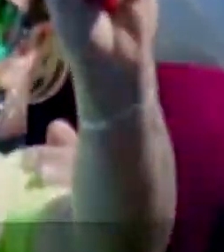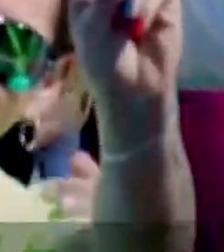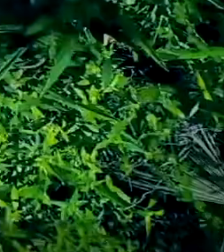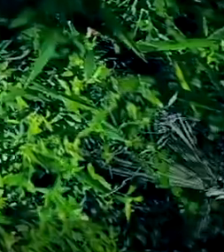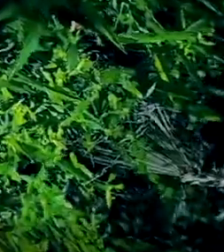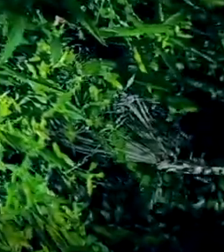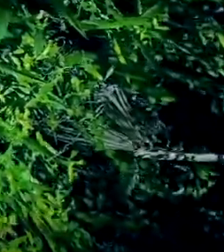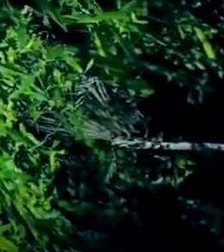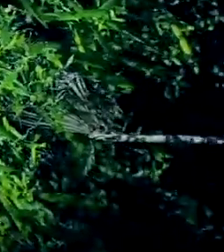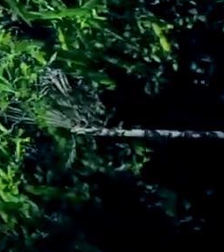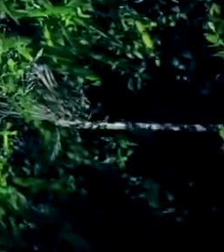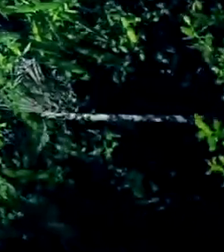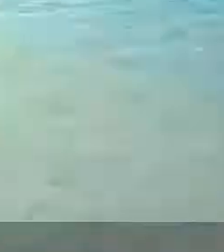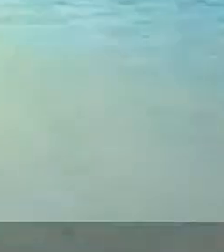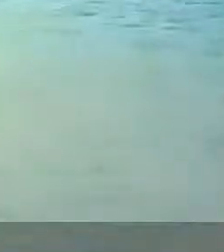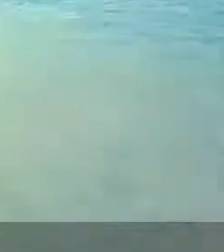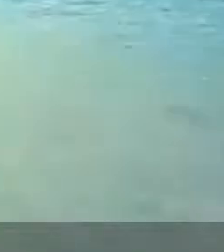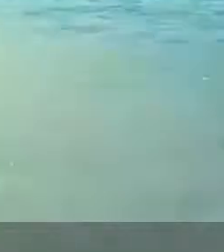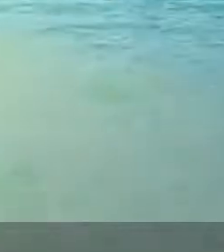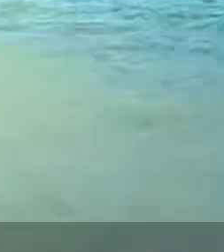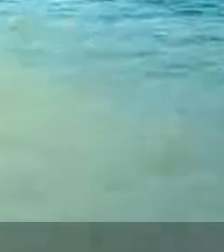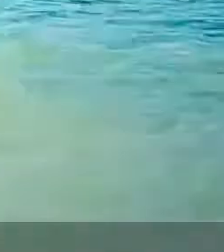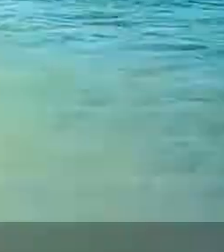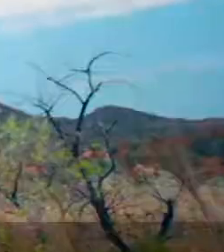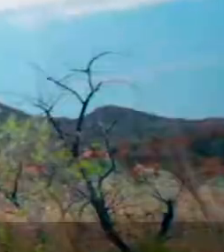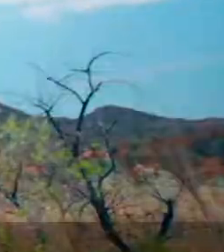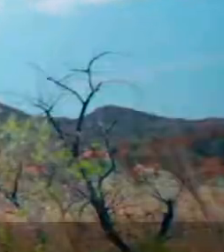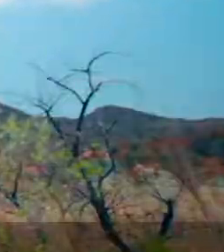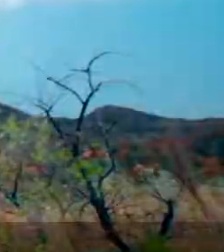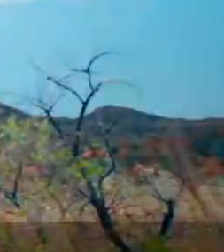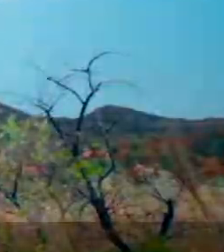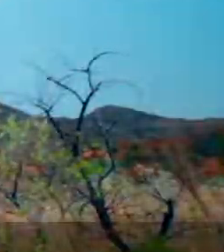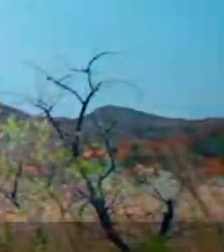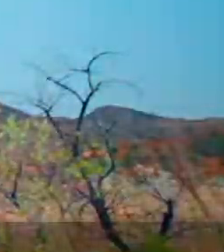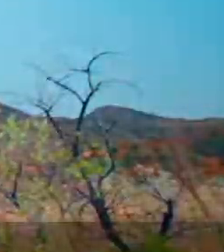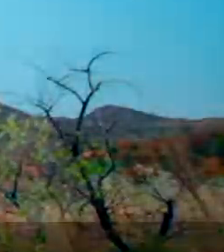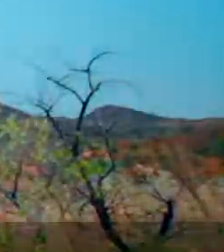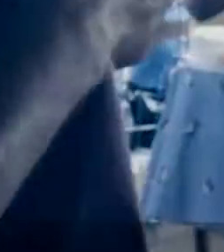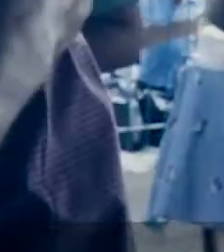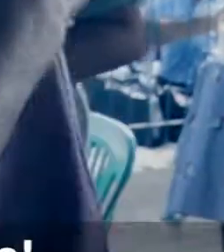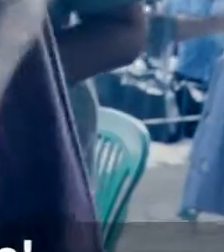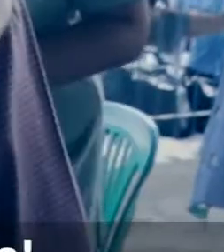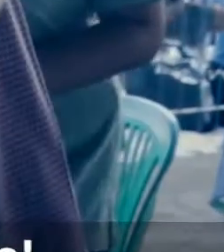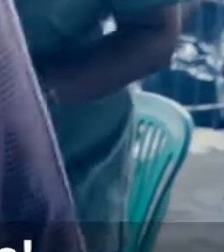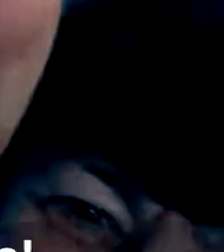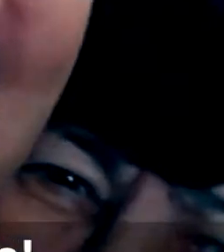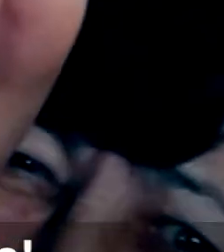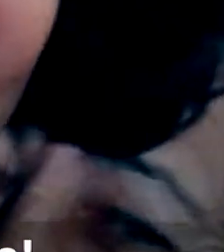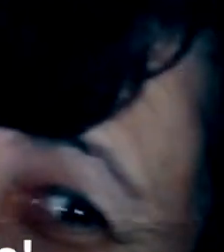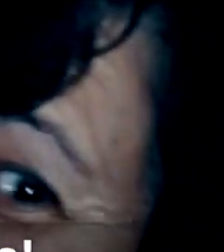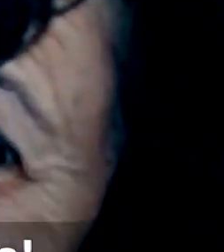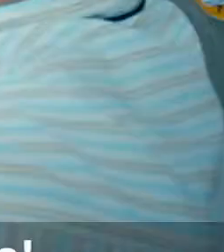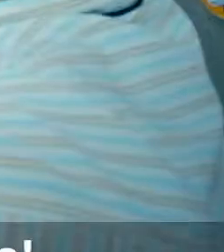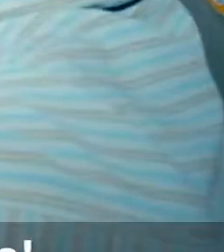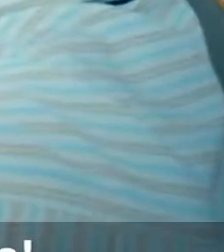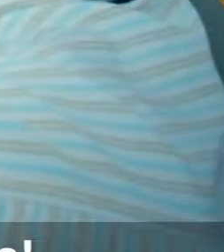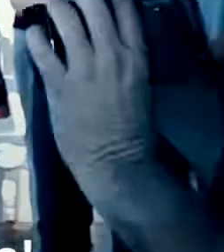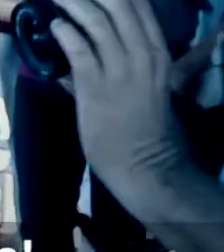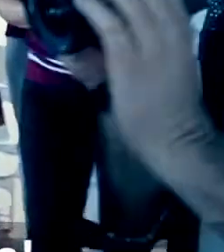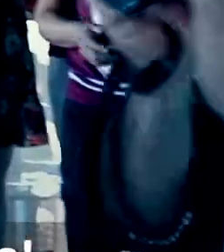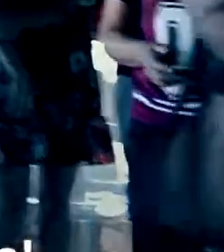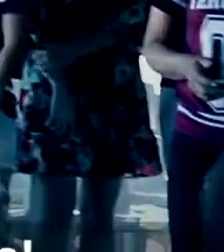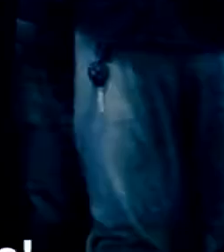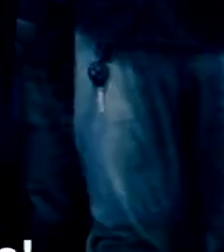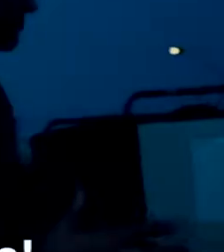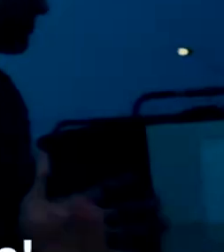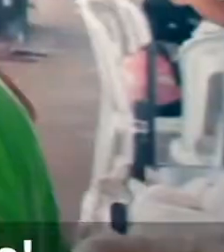novo. O sonho de fazer valer a fé agora desperta, com um grande homem no lugar e